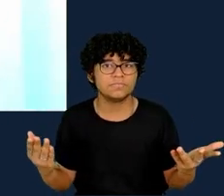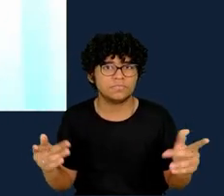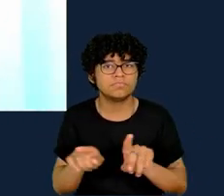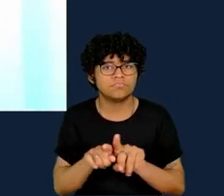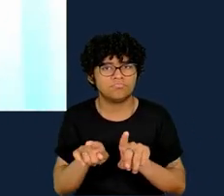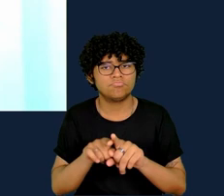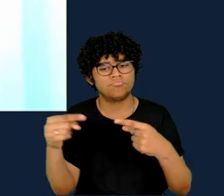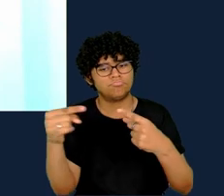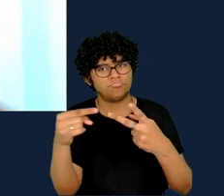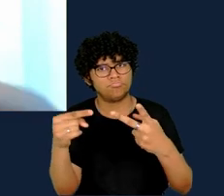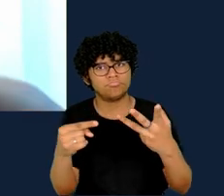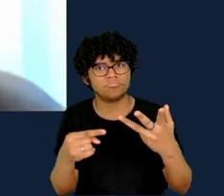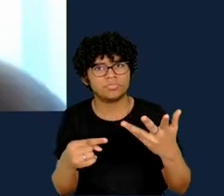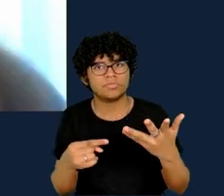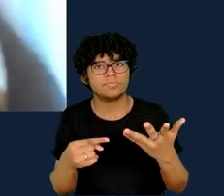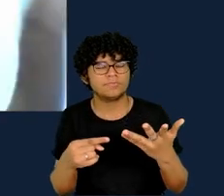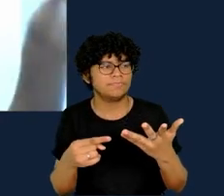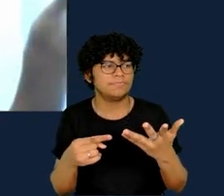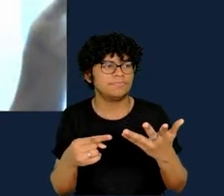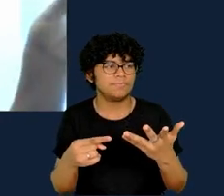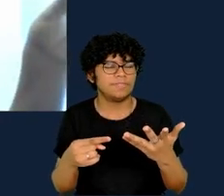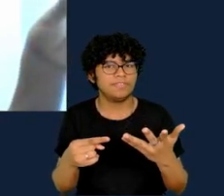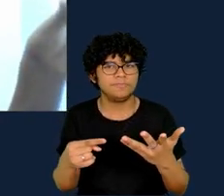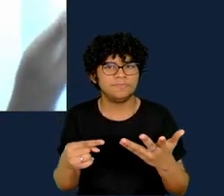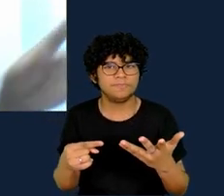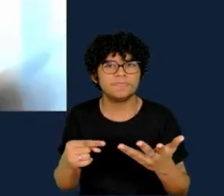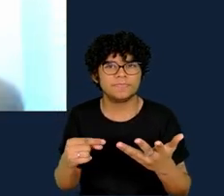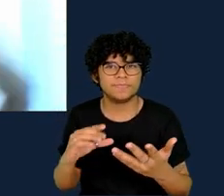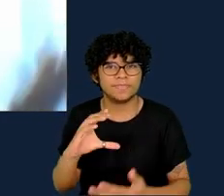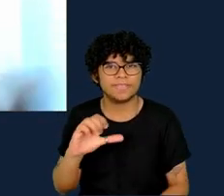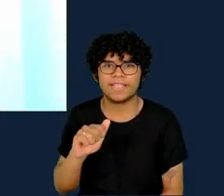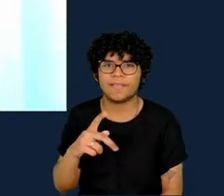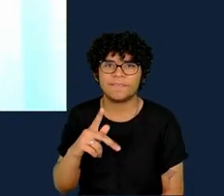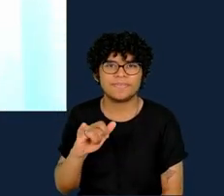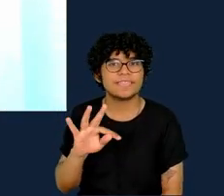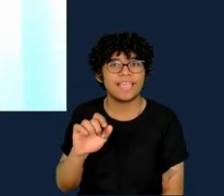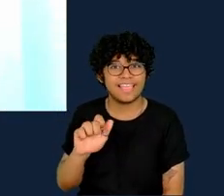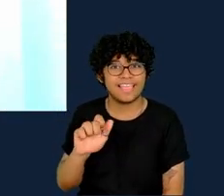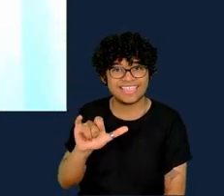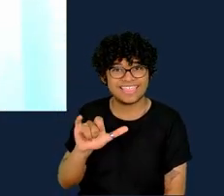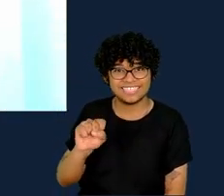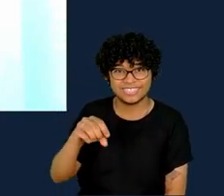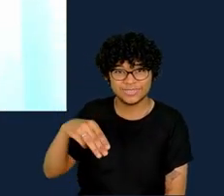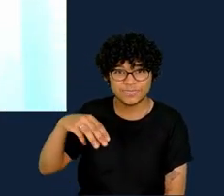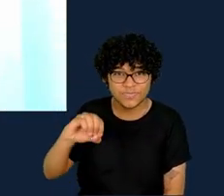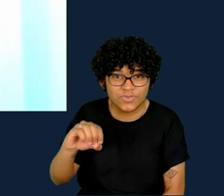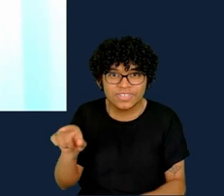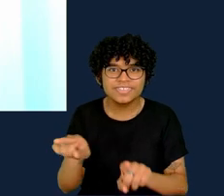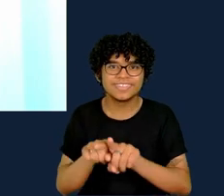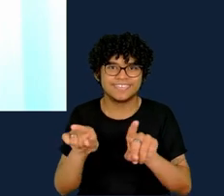que o capitalismo acaba também fazendo, né? Então,